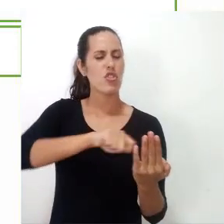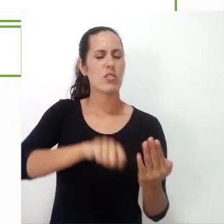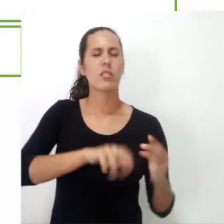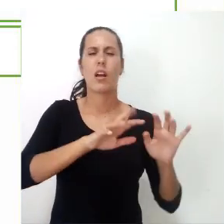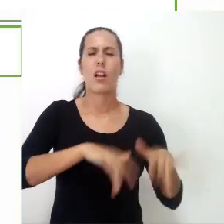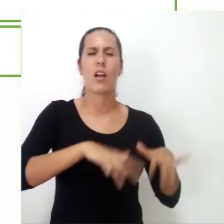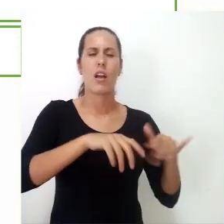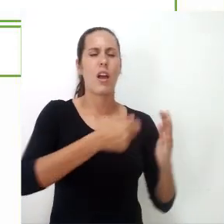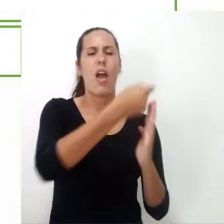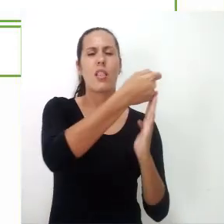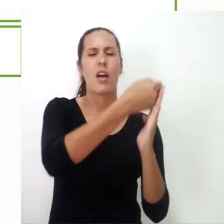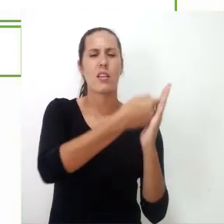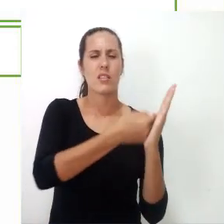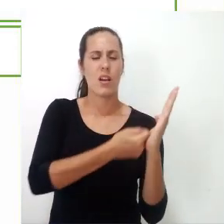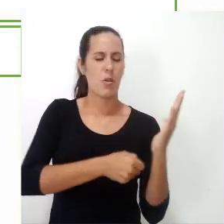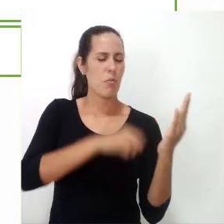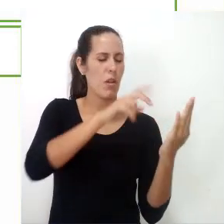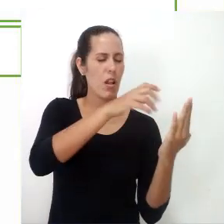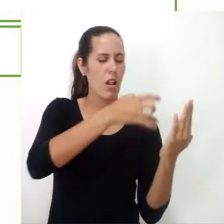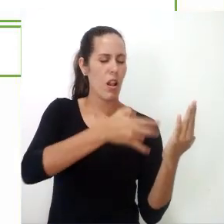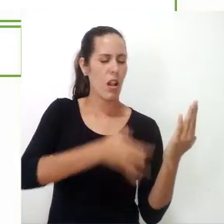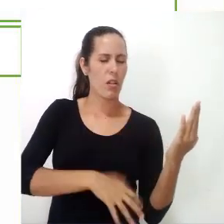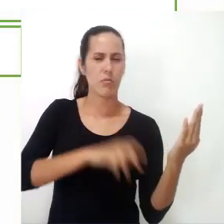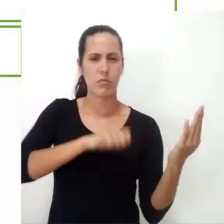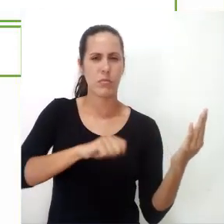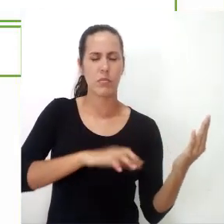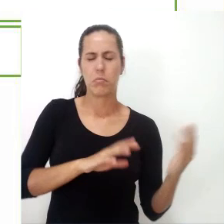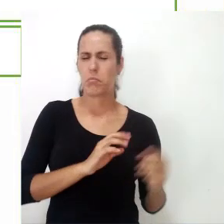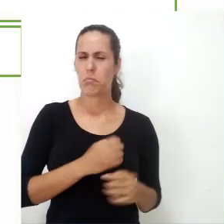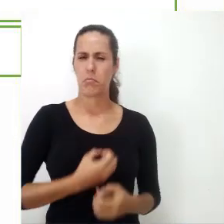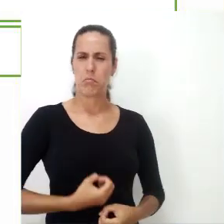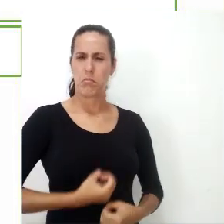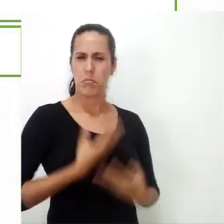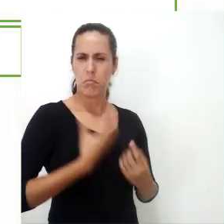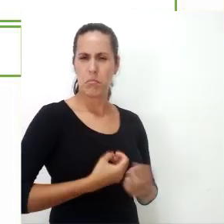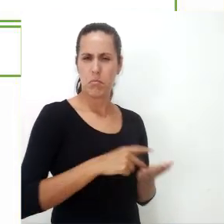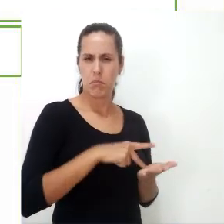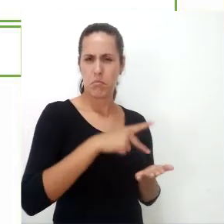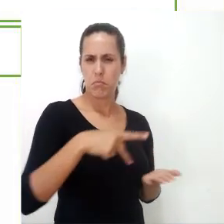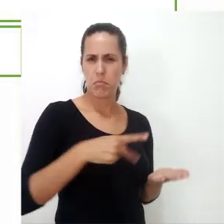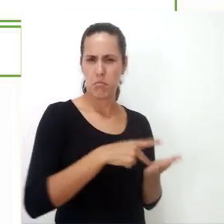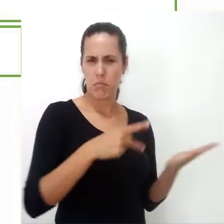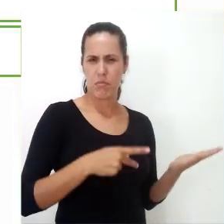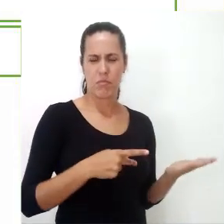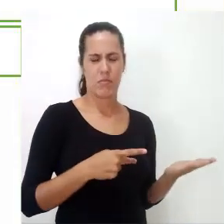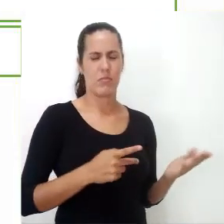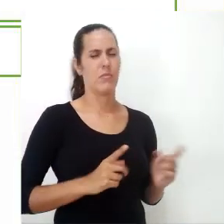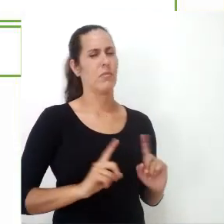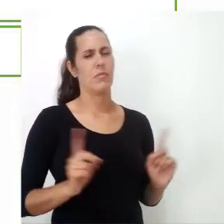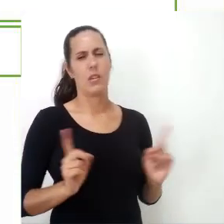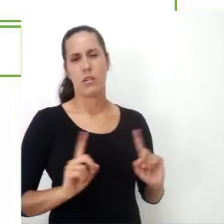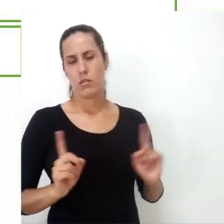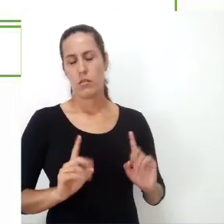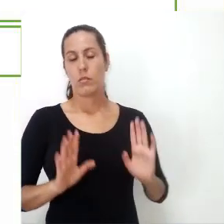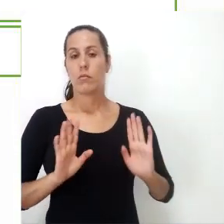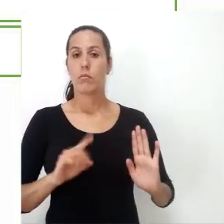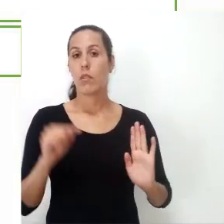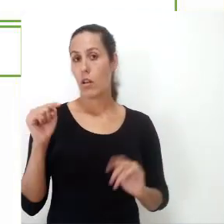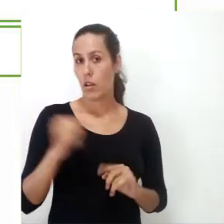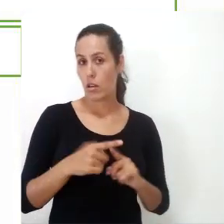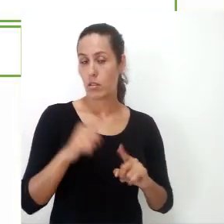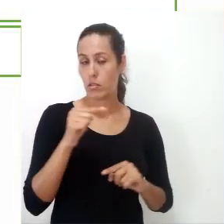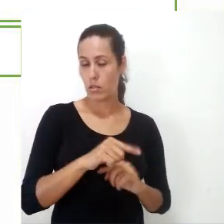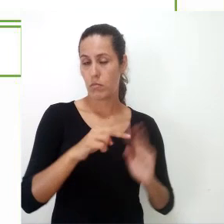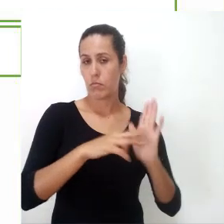em textos corridos, como uma redação comum em prosa. E o formato que é utilizado nos